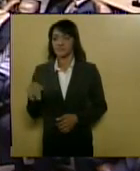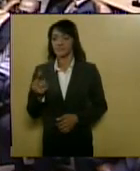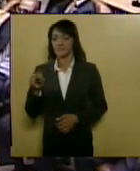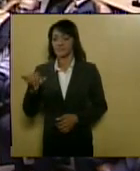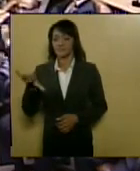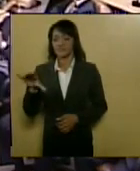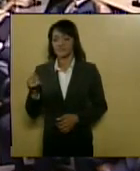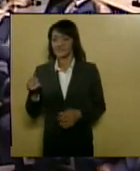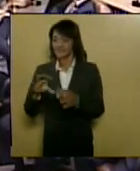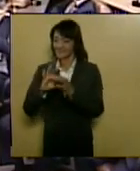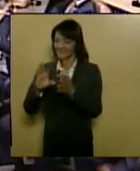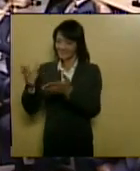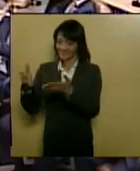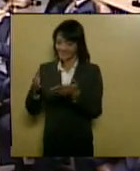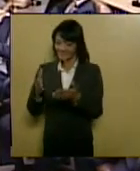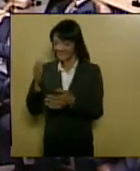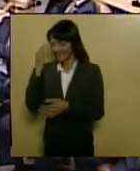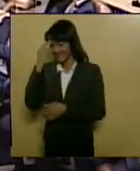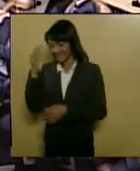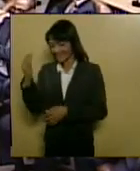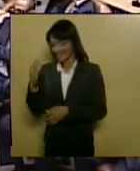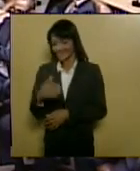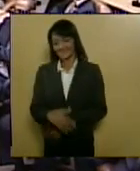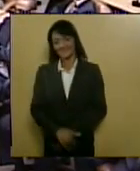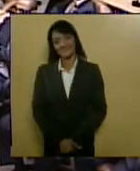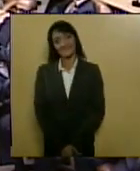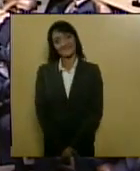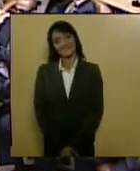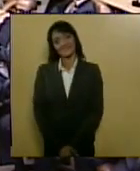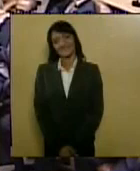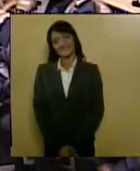Fique à vontade. Obrigado.